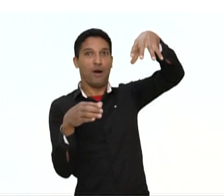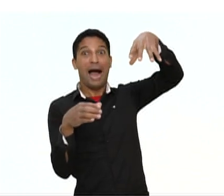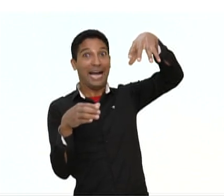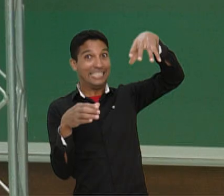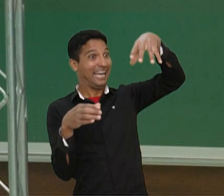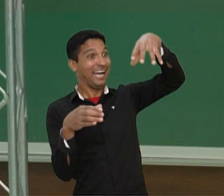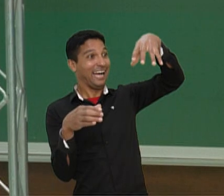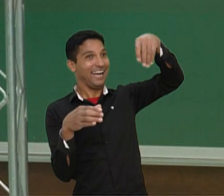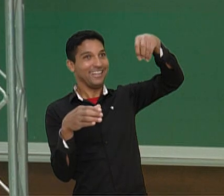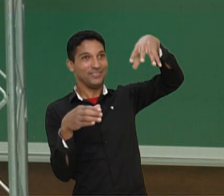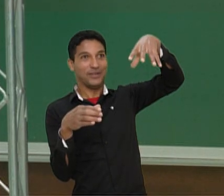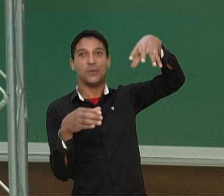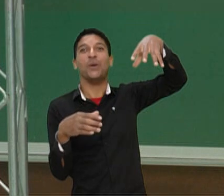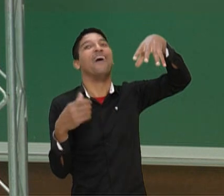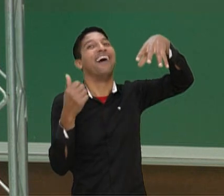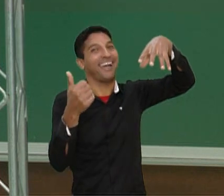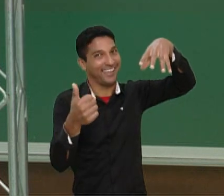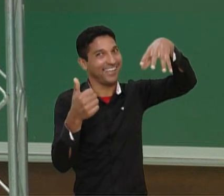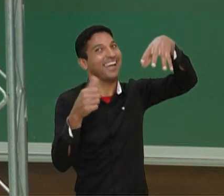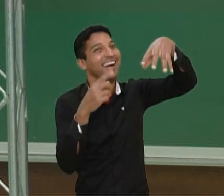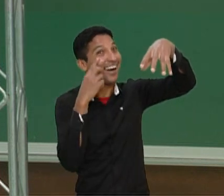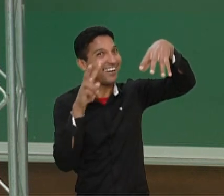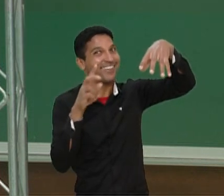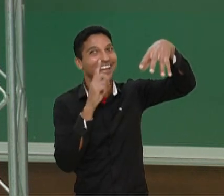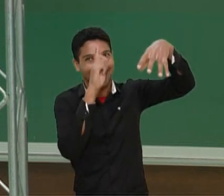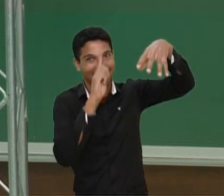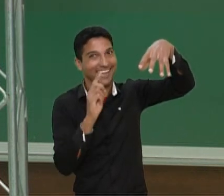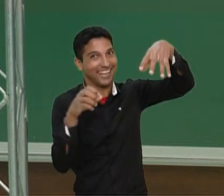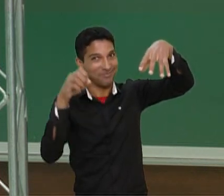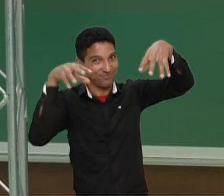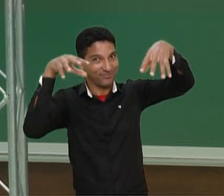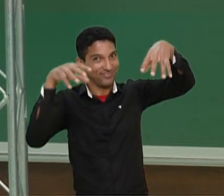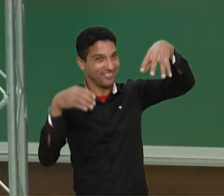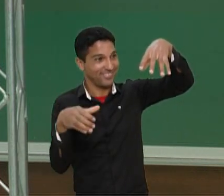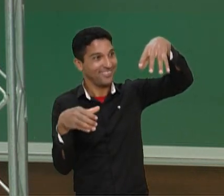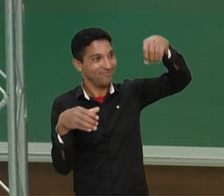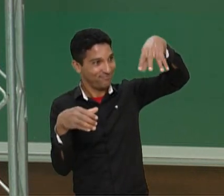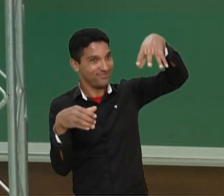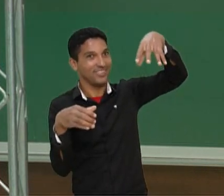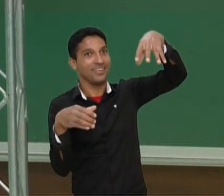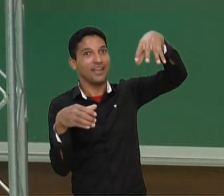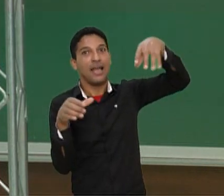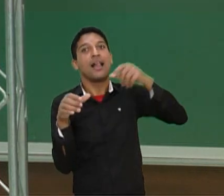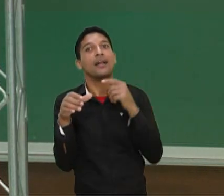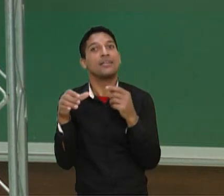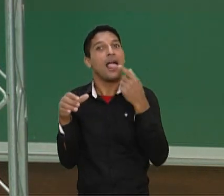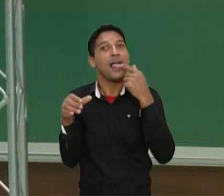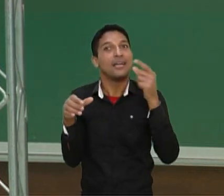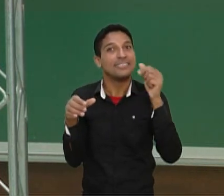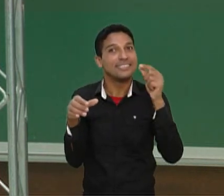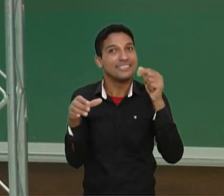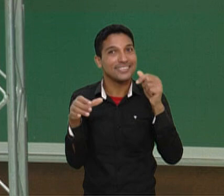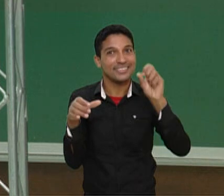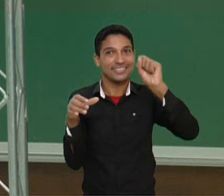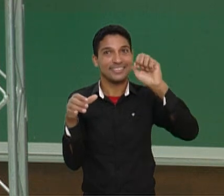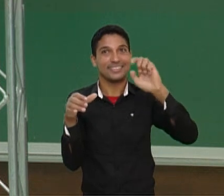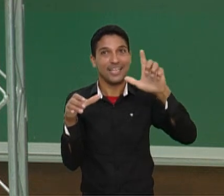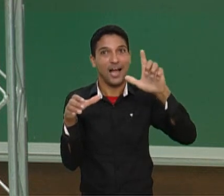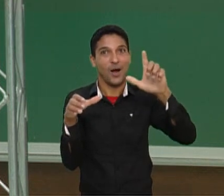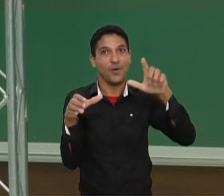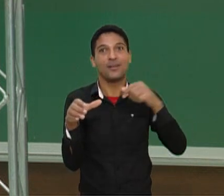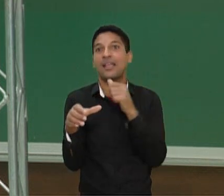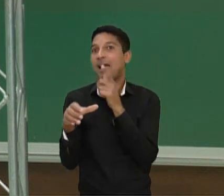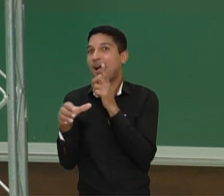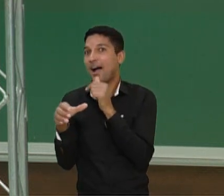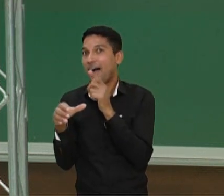pega, olha a minha luzinha acesa, galera, ao misturar o sal com a água,